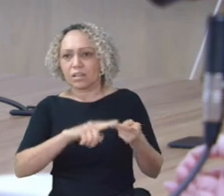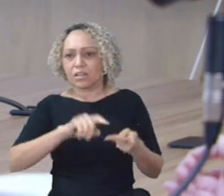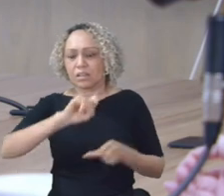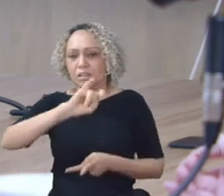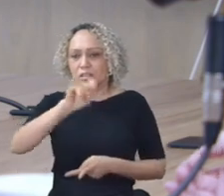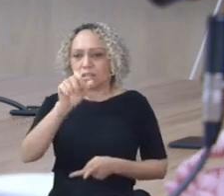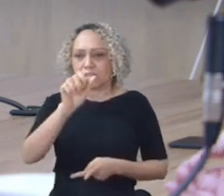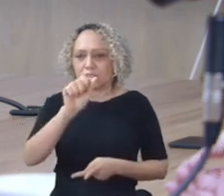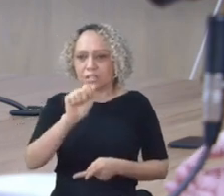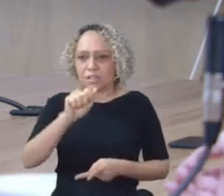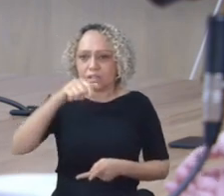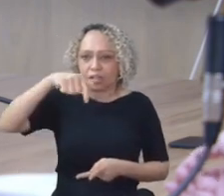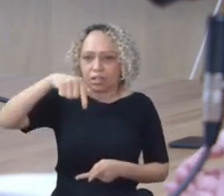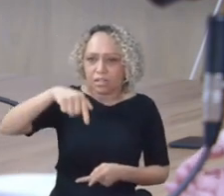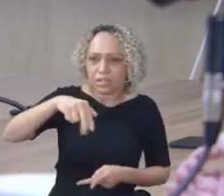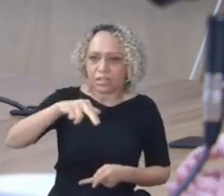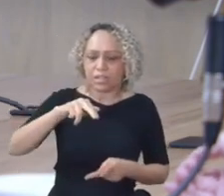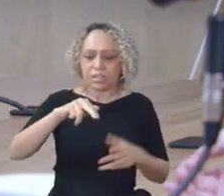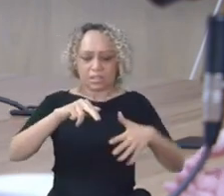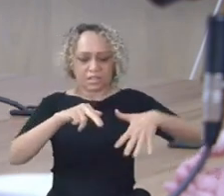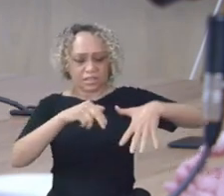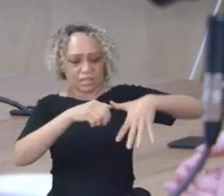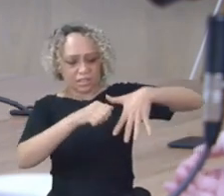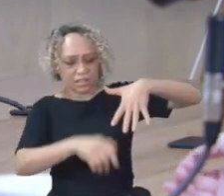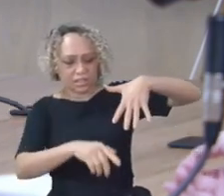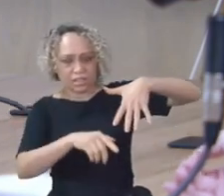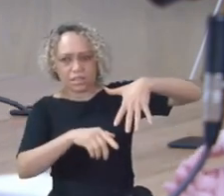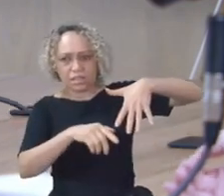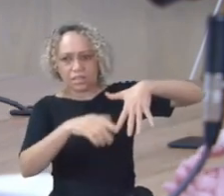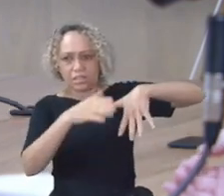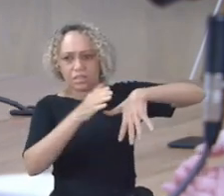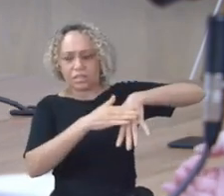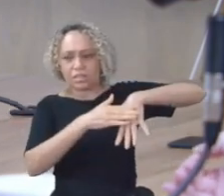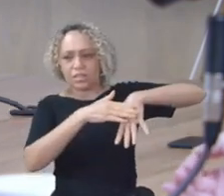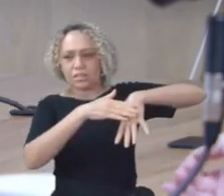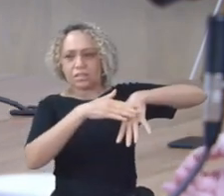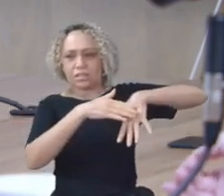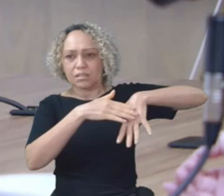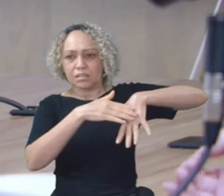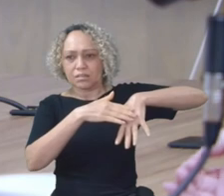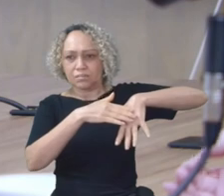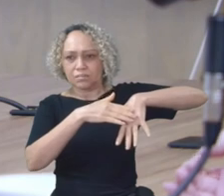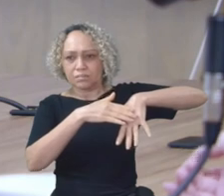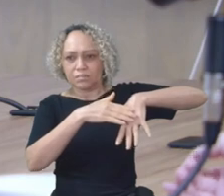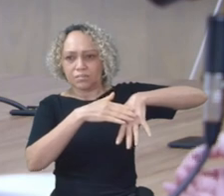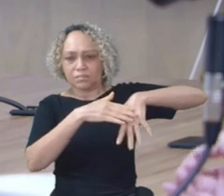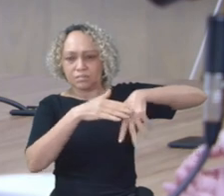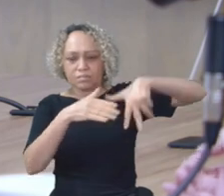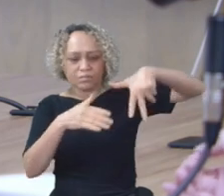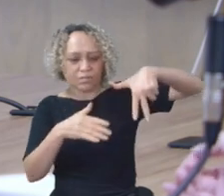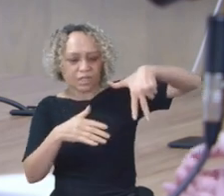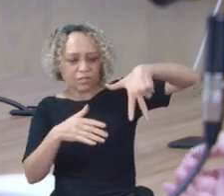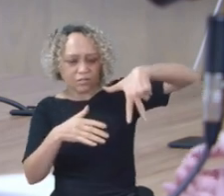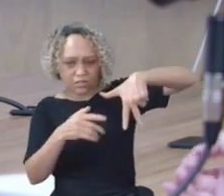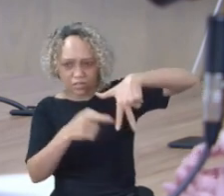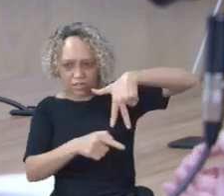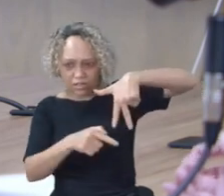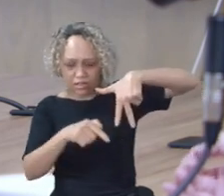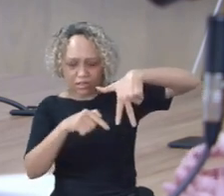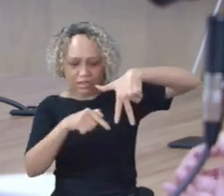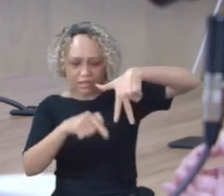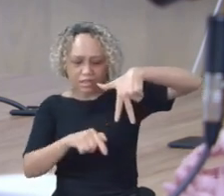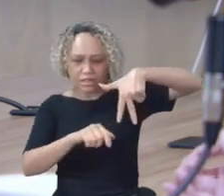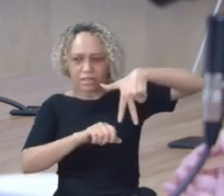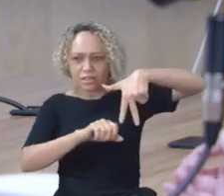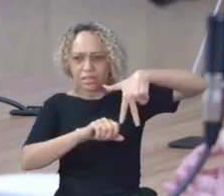Dentro do Macro-G tem o Chavante, tem também o Xerente, tem também os Caiapó. Todos eles pertencem a